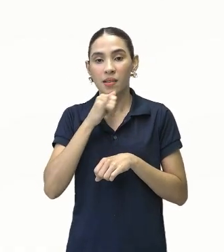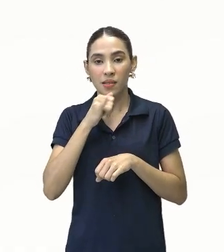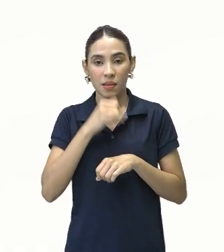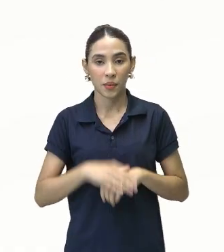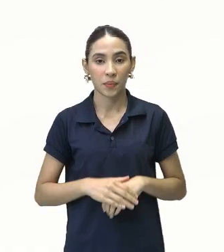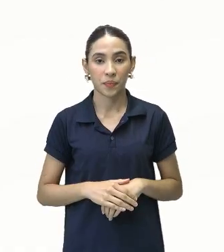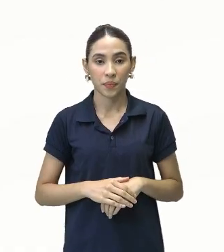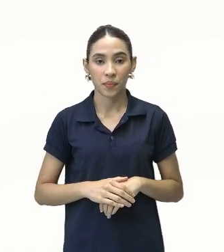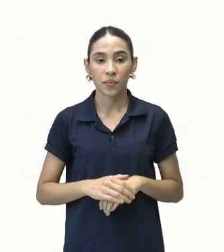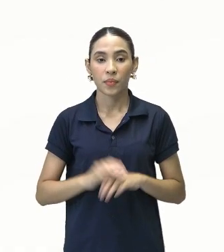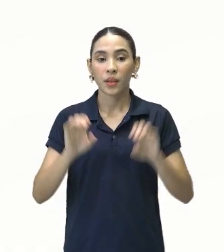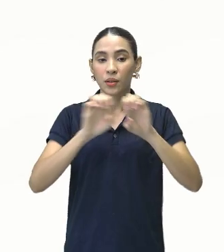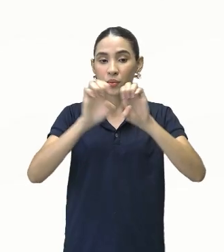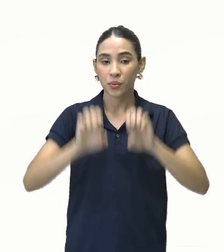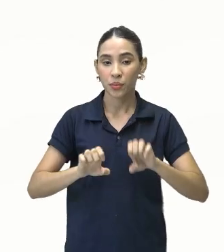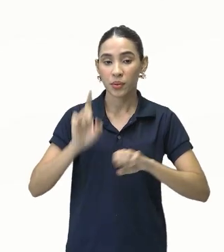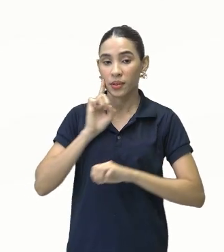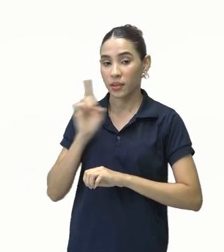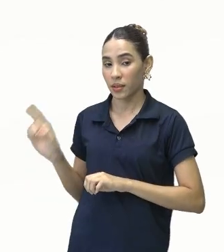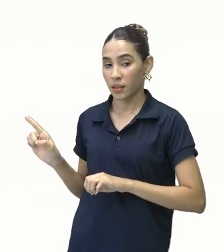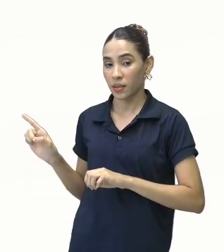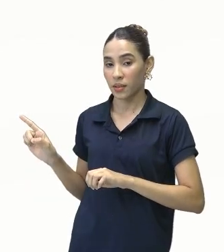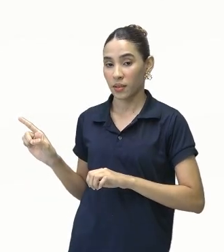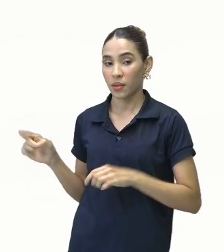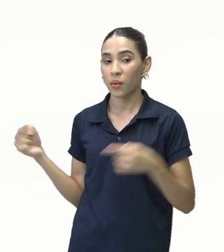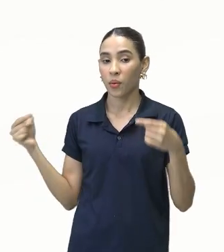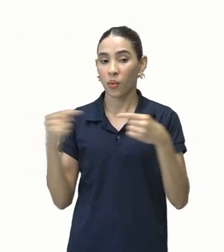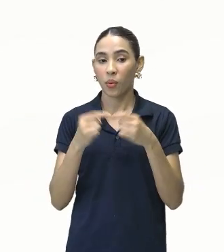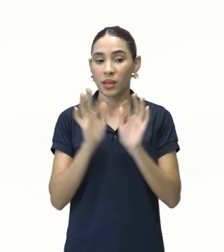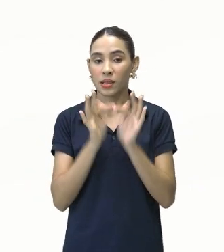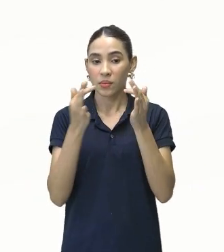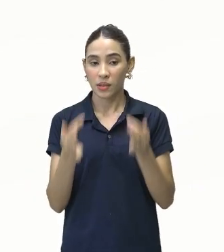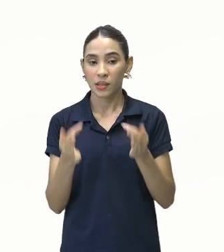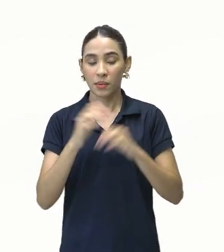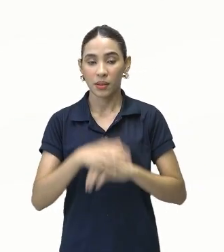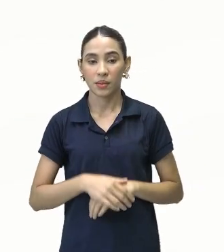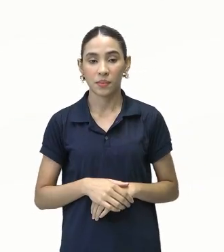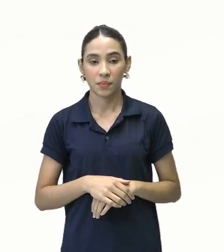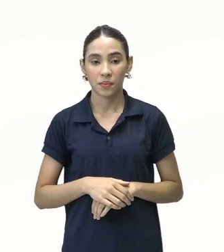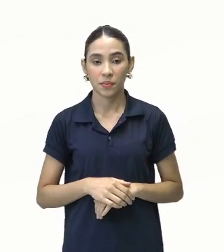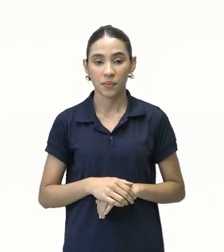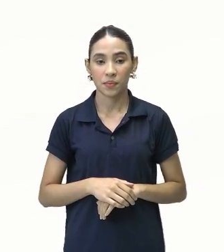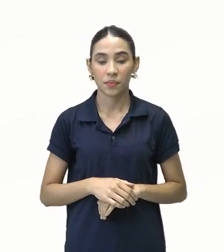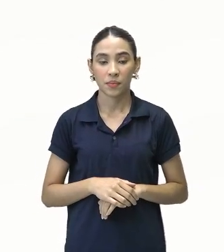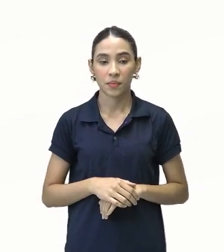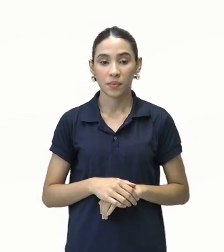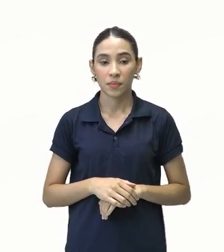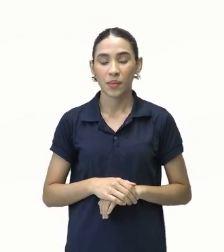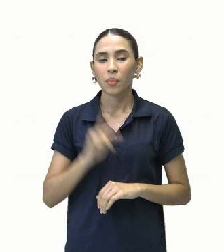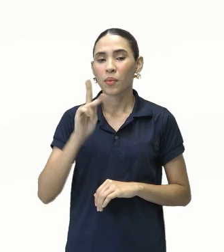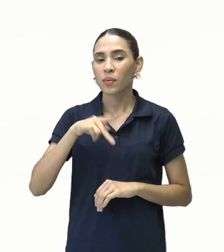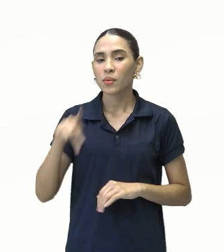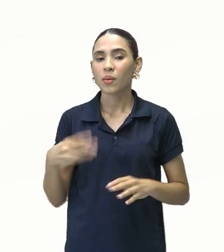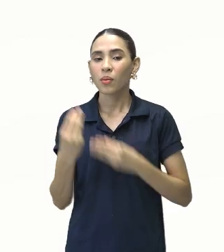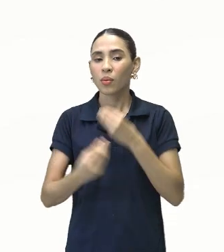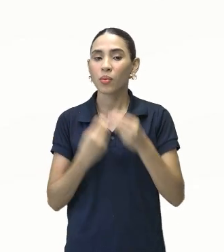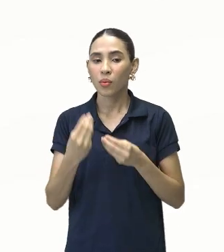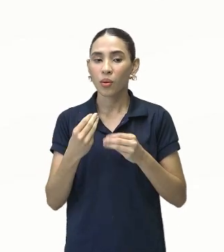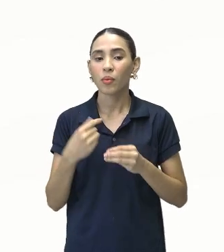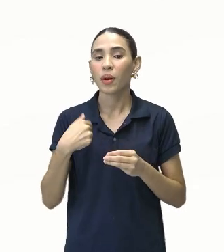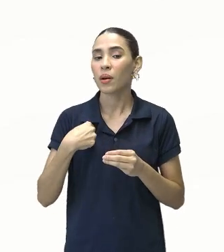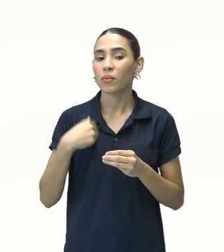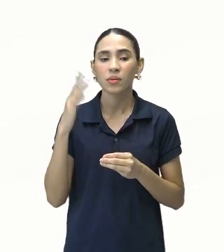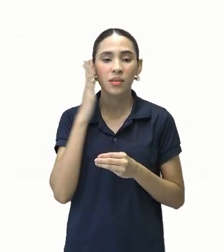nossa fórmula de combinação simples. Tá? Professor, como é que eu sei que é